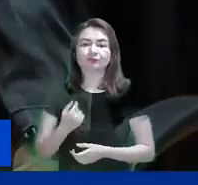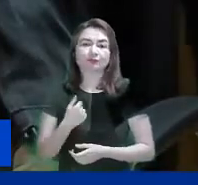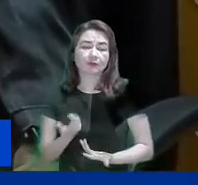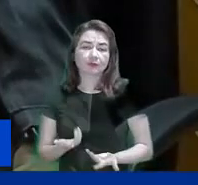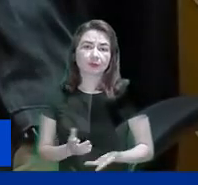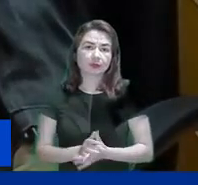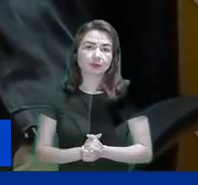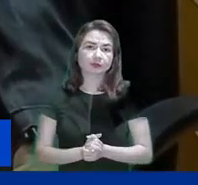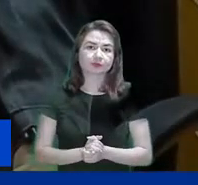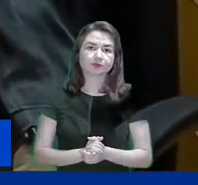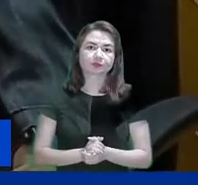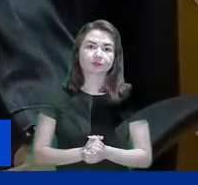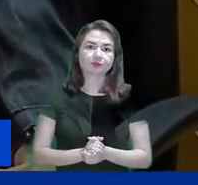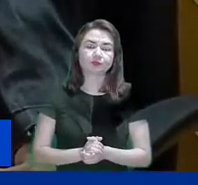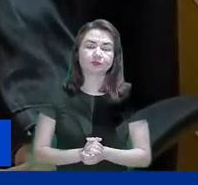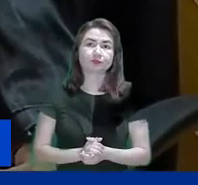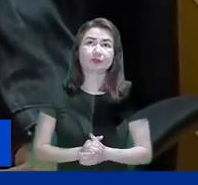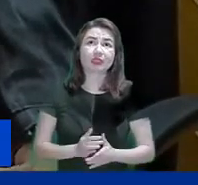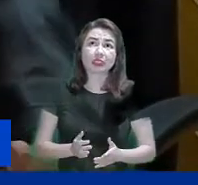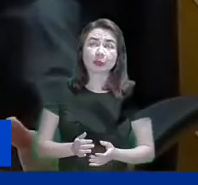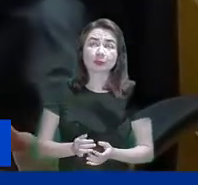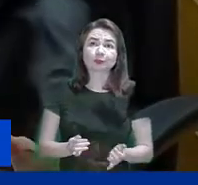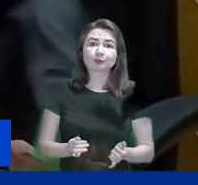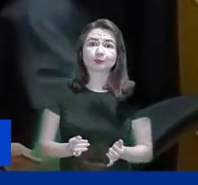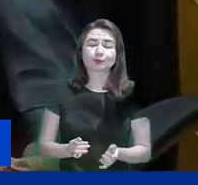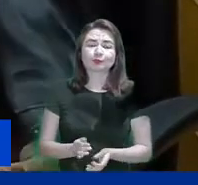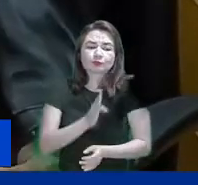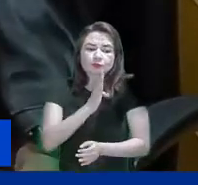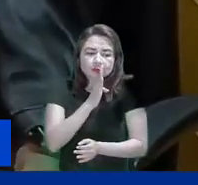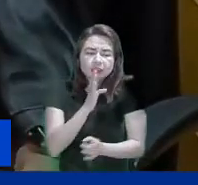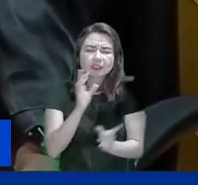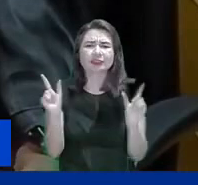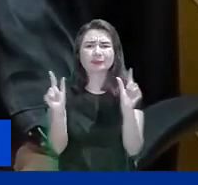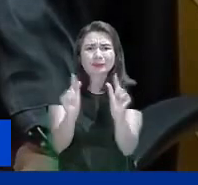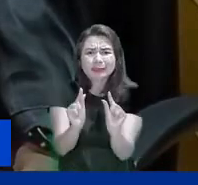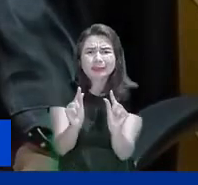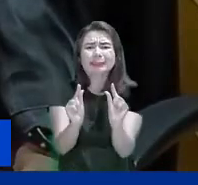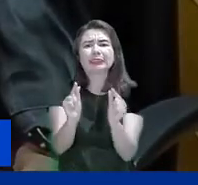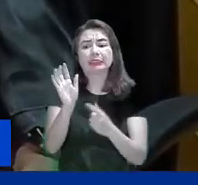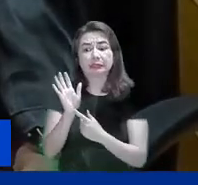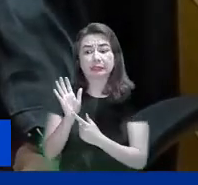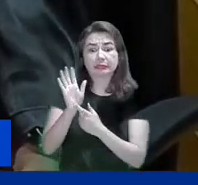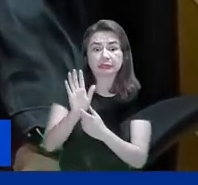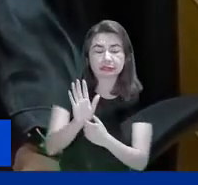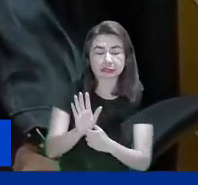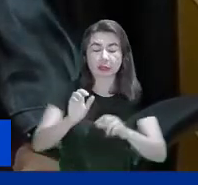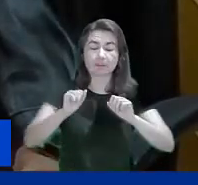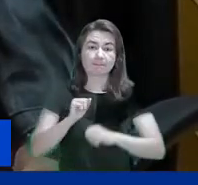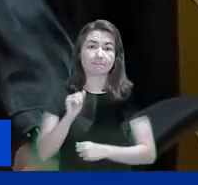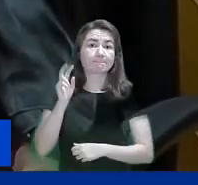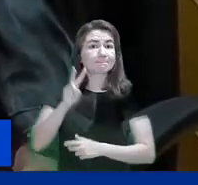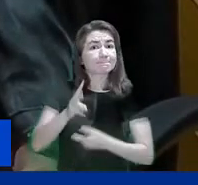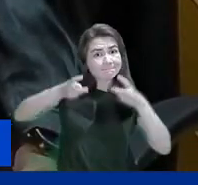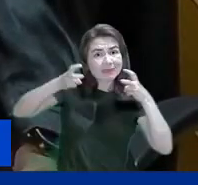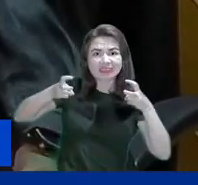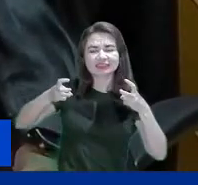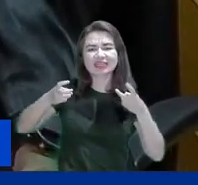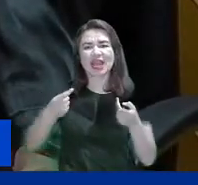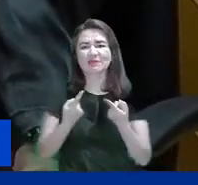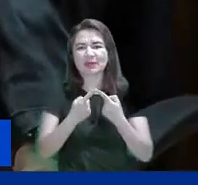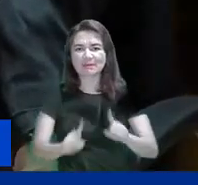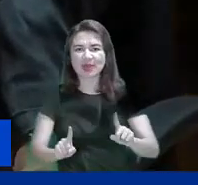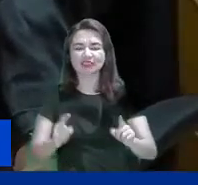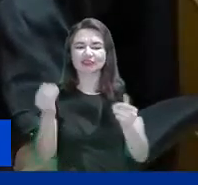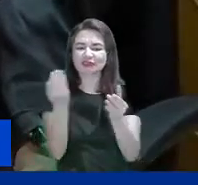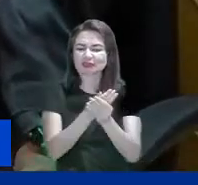tenho... a omissão, ela é pequena, ela é aparente, e eu reforço aqui, olha, sem